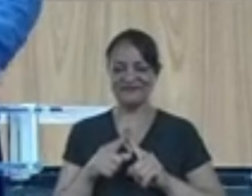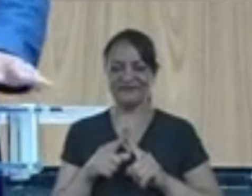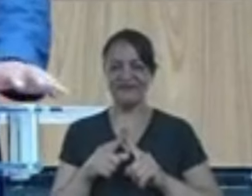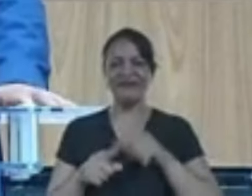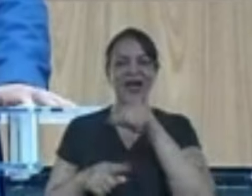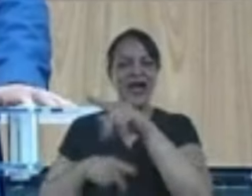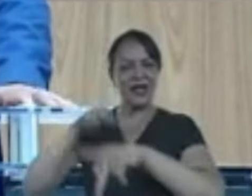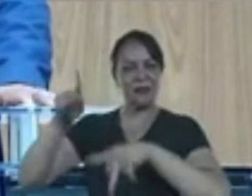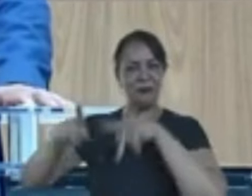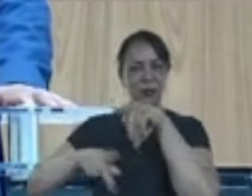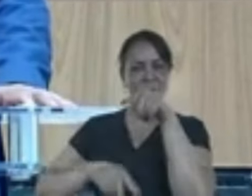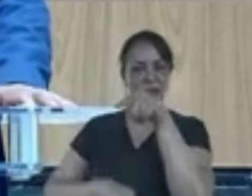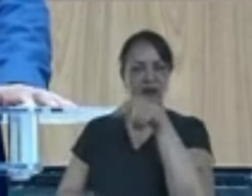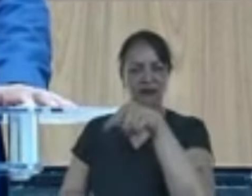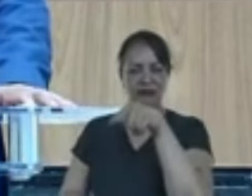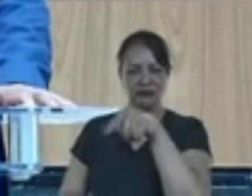eram